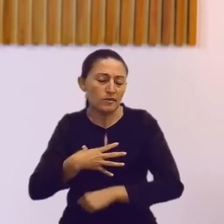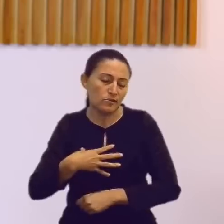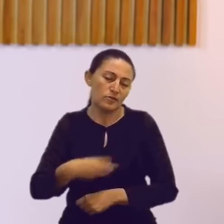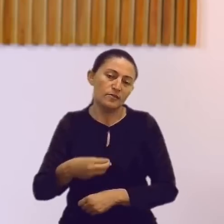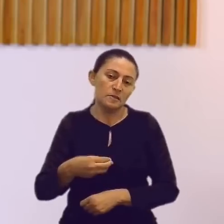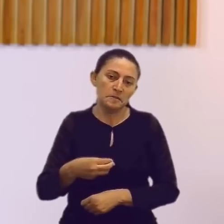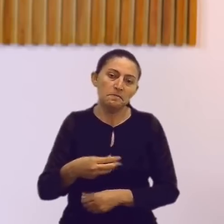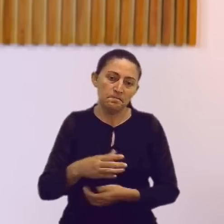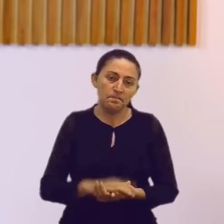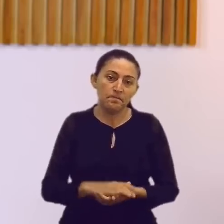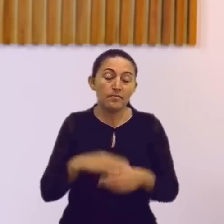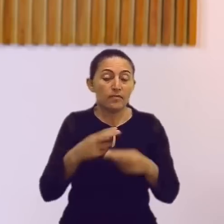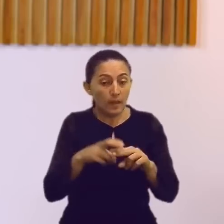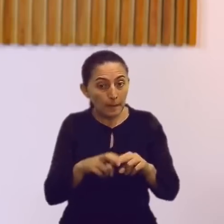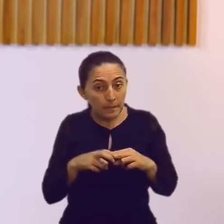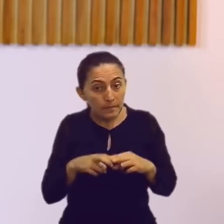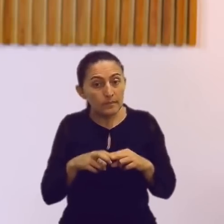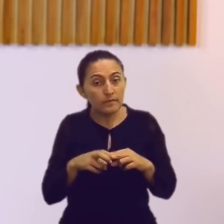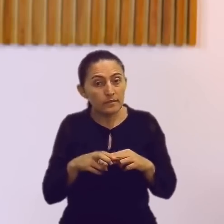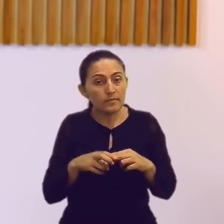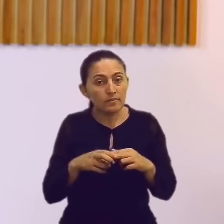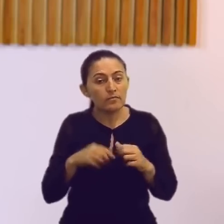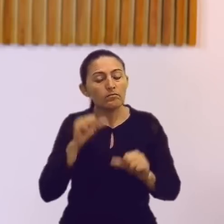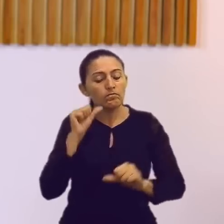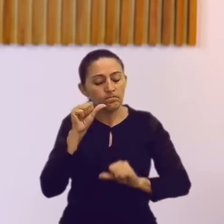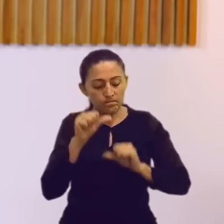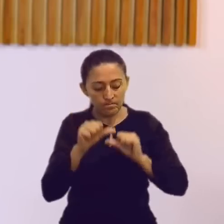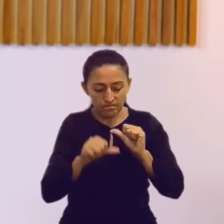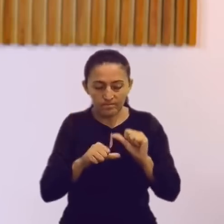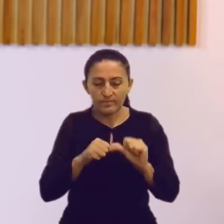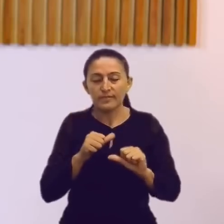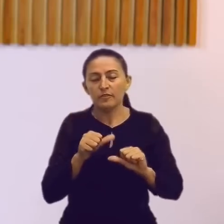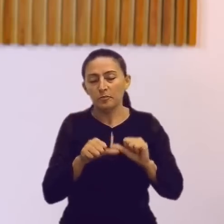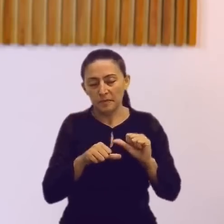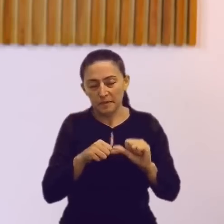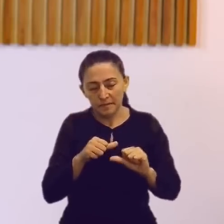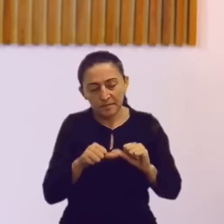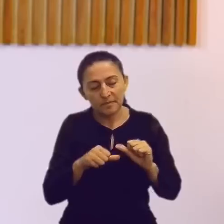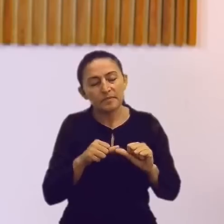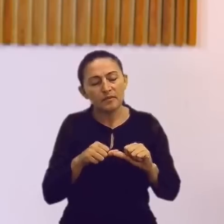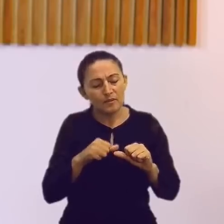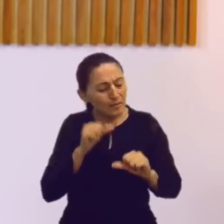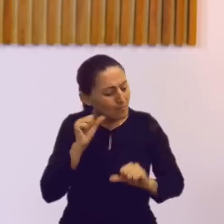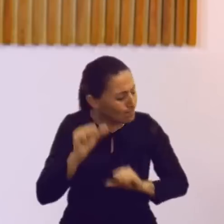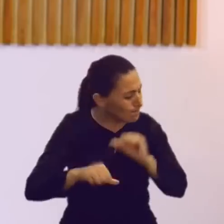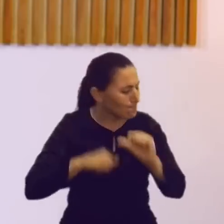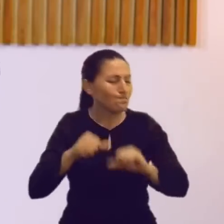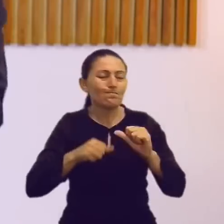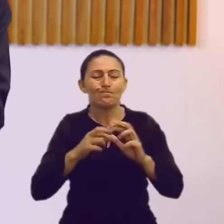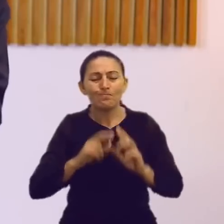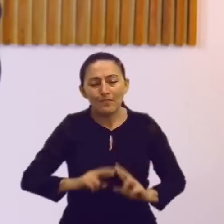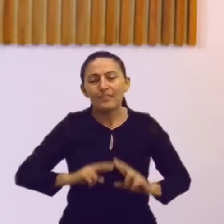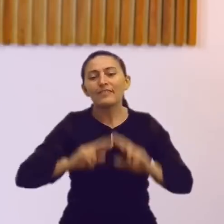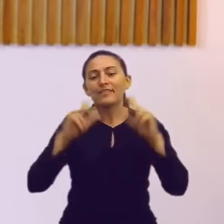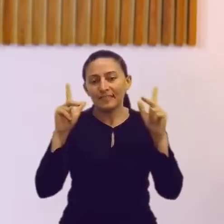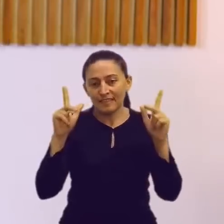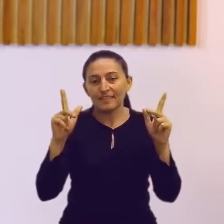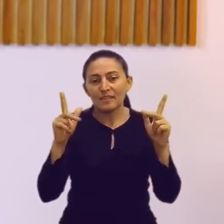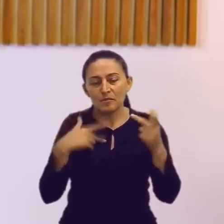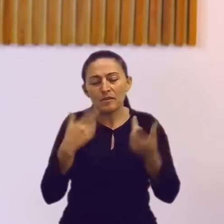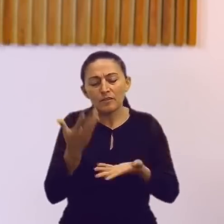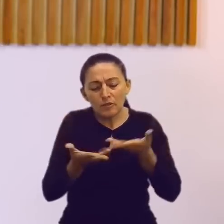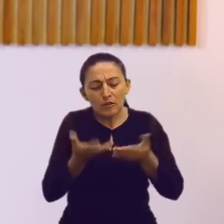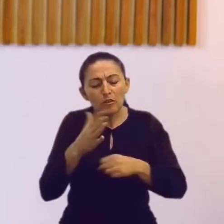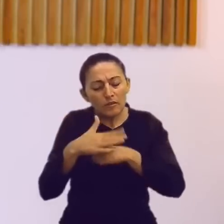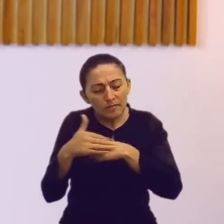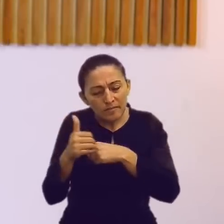E para isso ele precisava ser transformado, precisava ser convertido, precisava ser dócil,